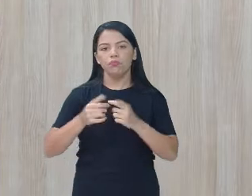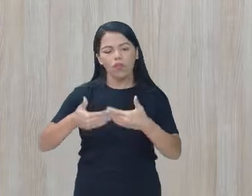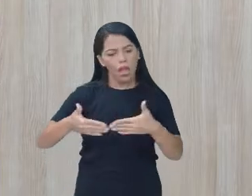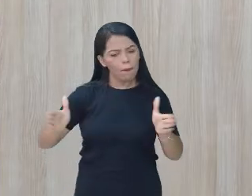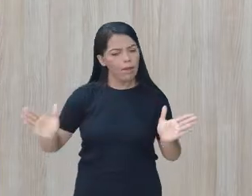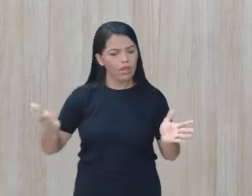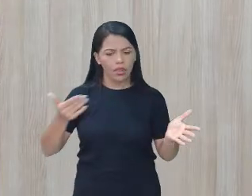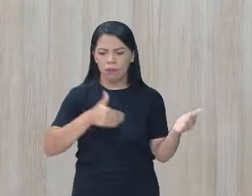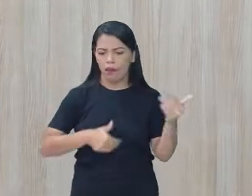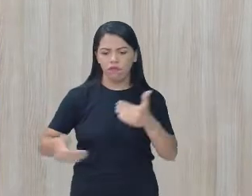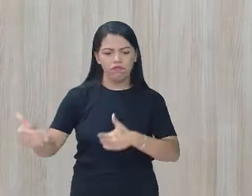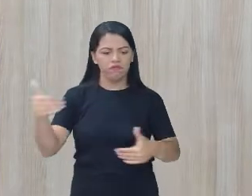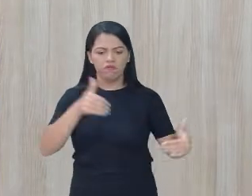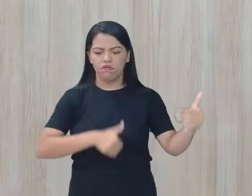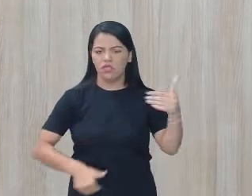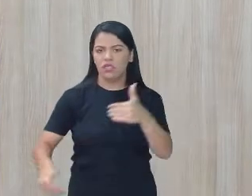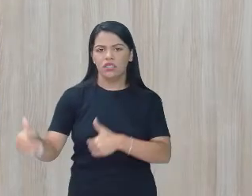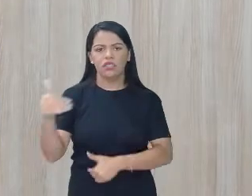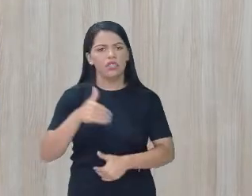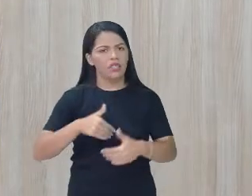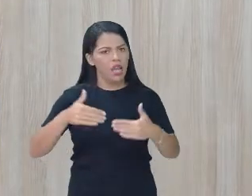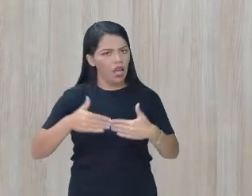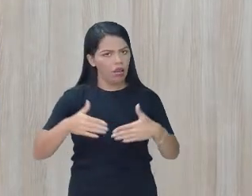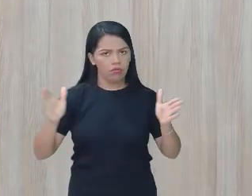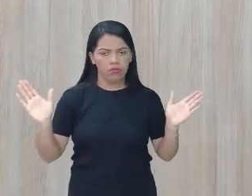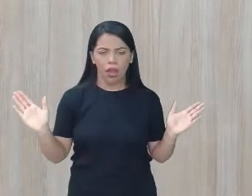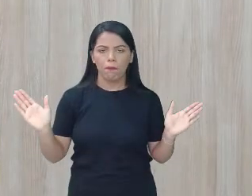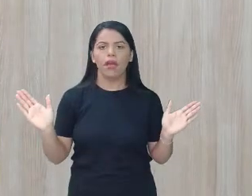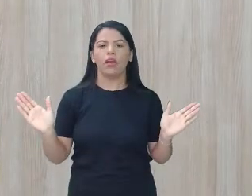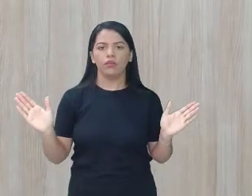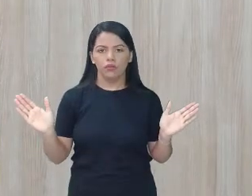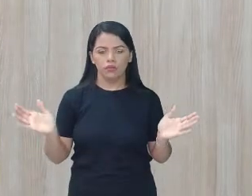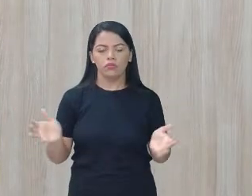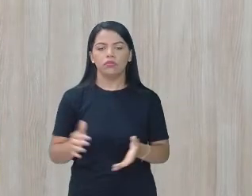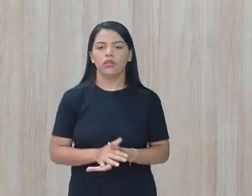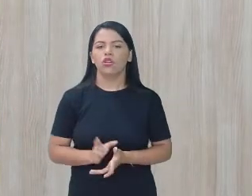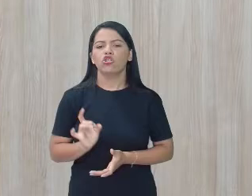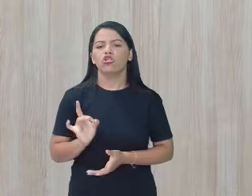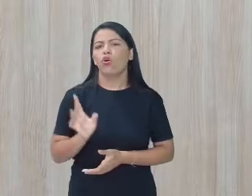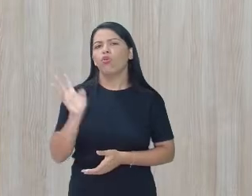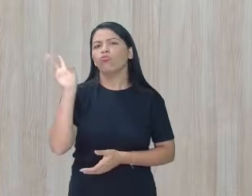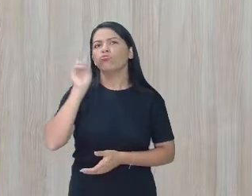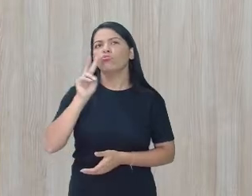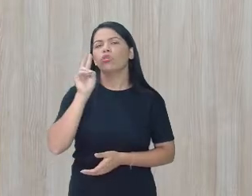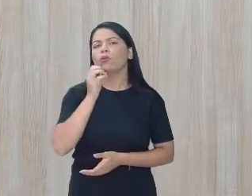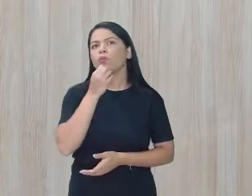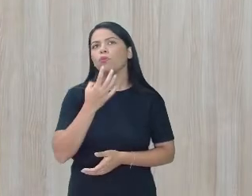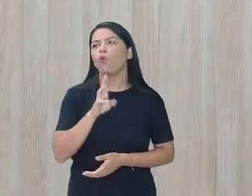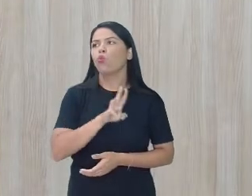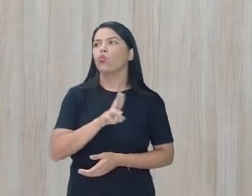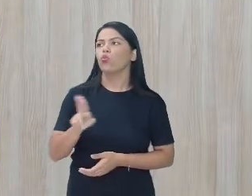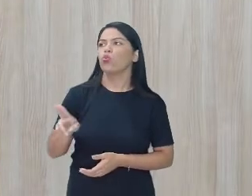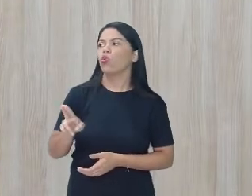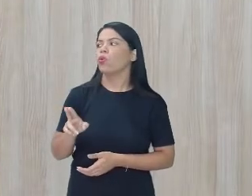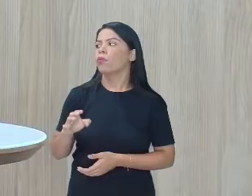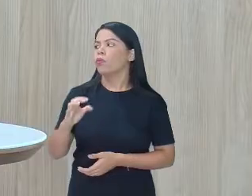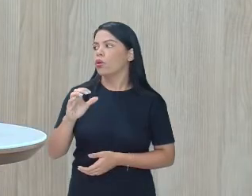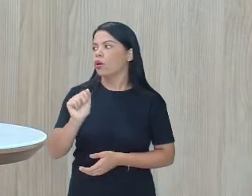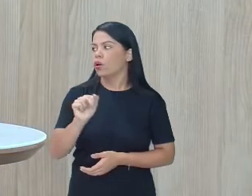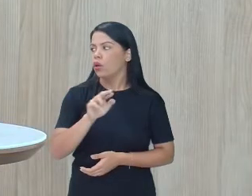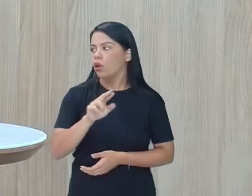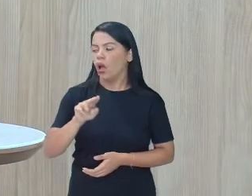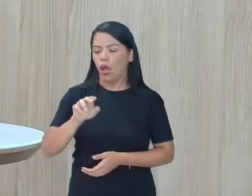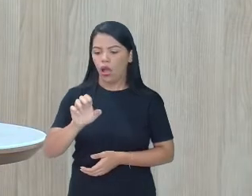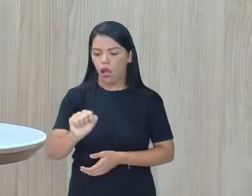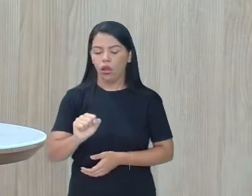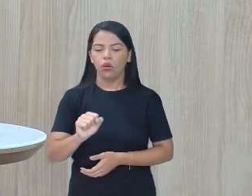para visitação do público, né? Eu só não lembro direito o nome, a sinagoga Carral Zu